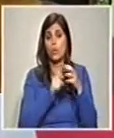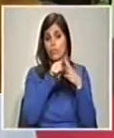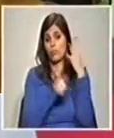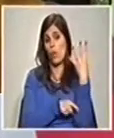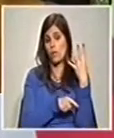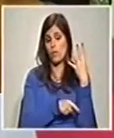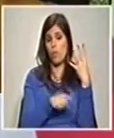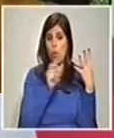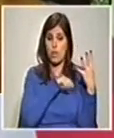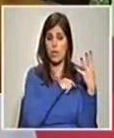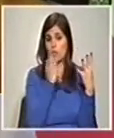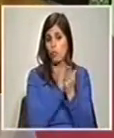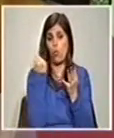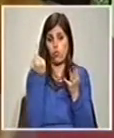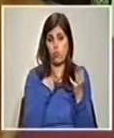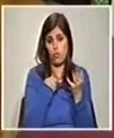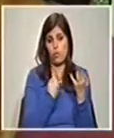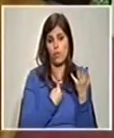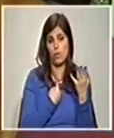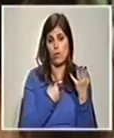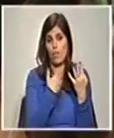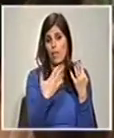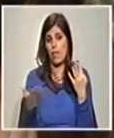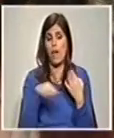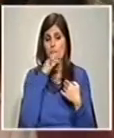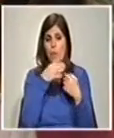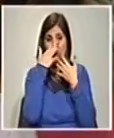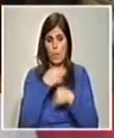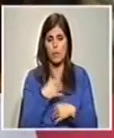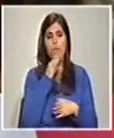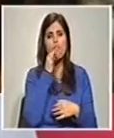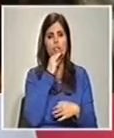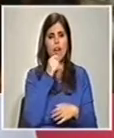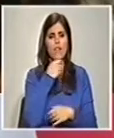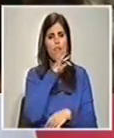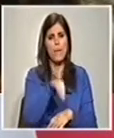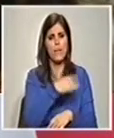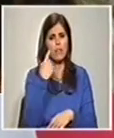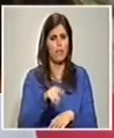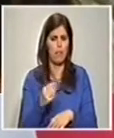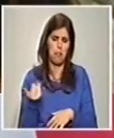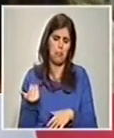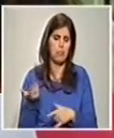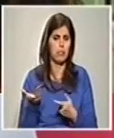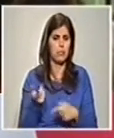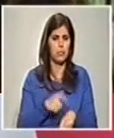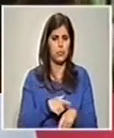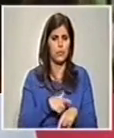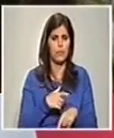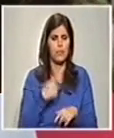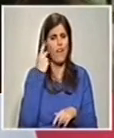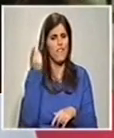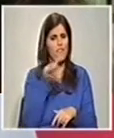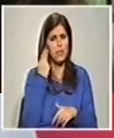no ordenado para a família inteira. E estamos a falar de famílias que tinham até há bem pouco tempo vidas